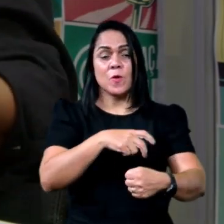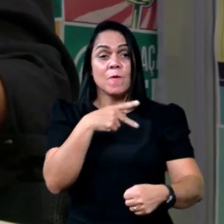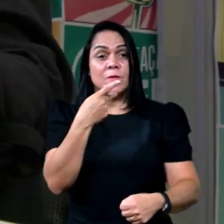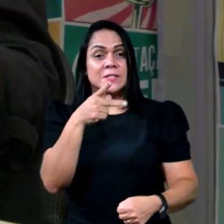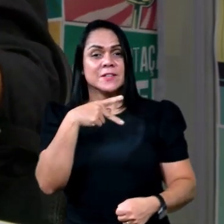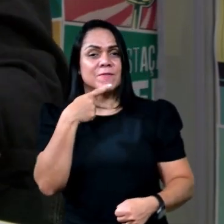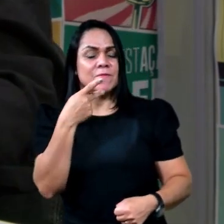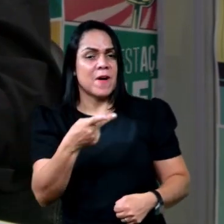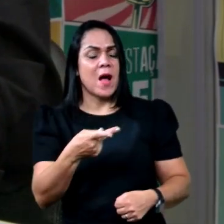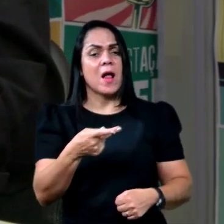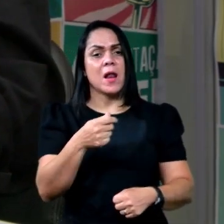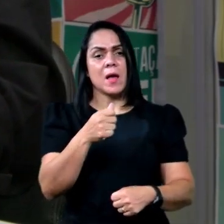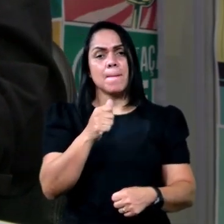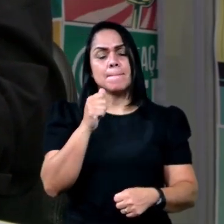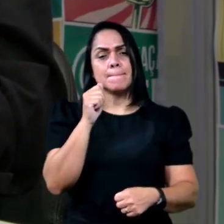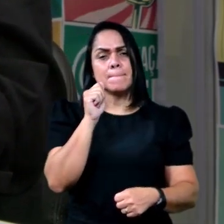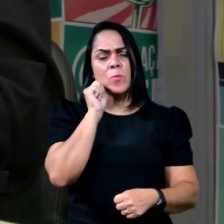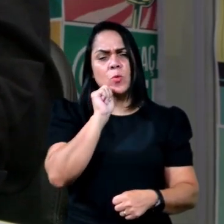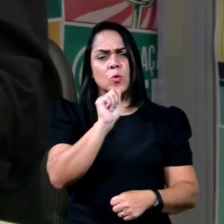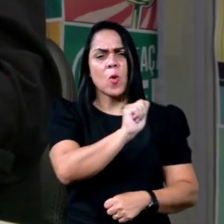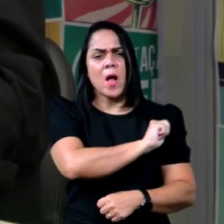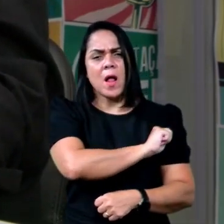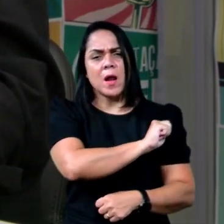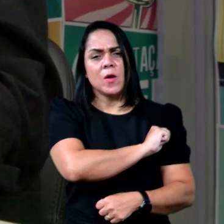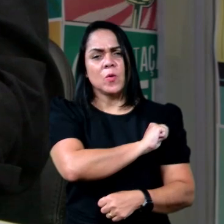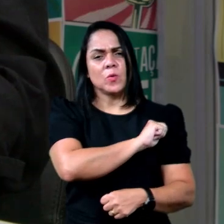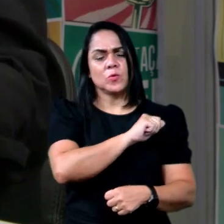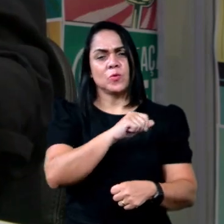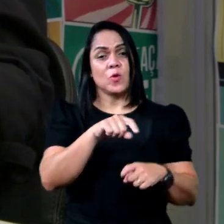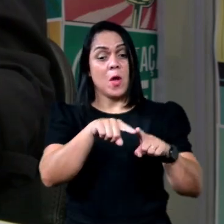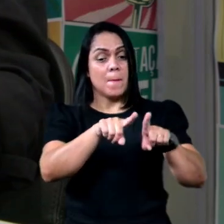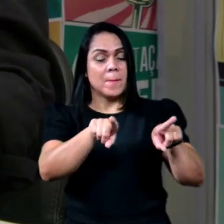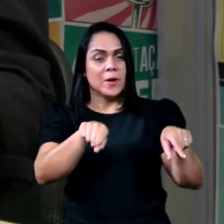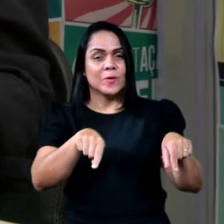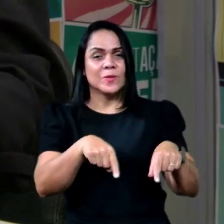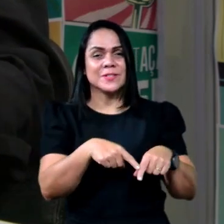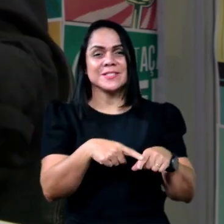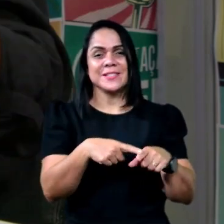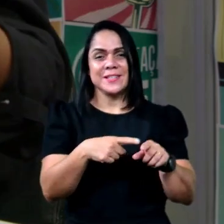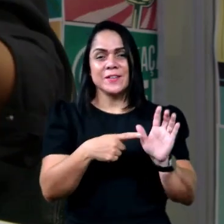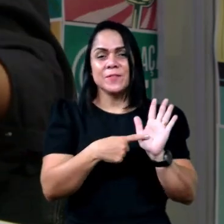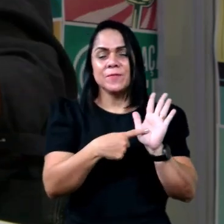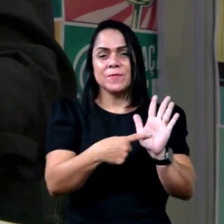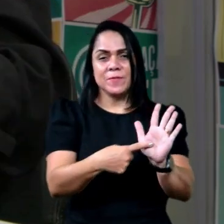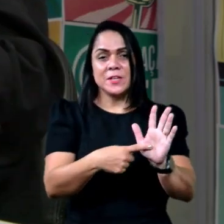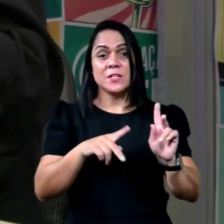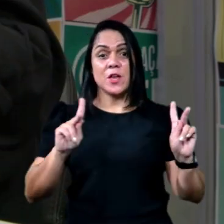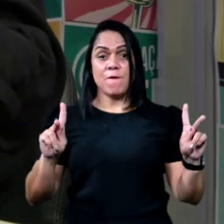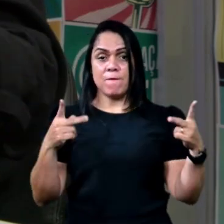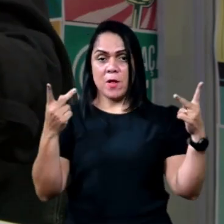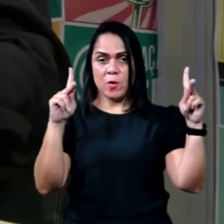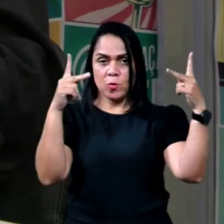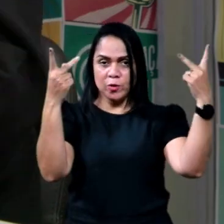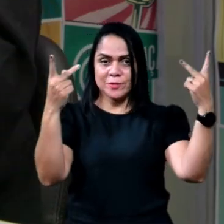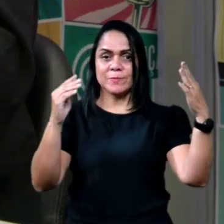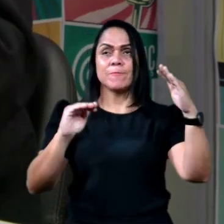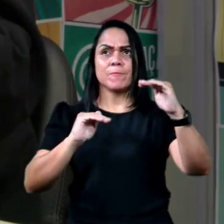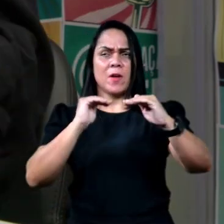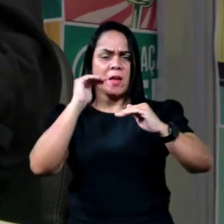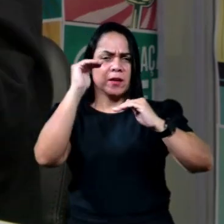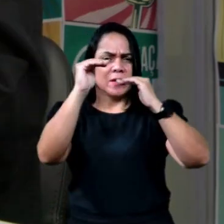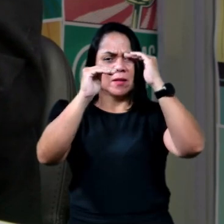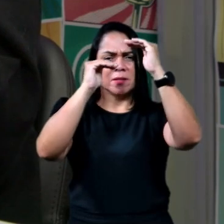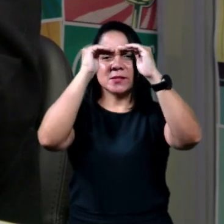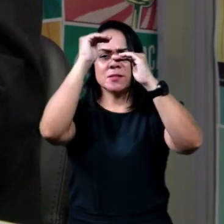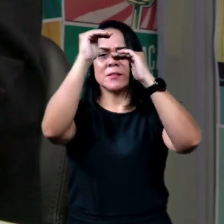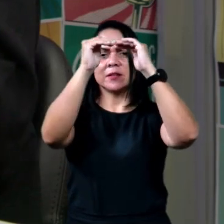espaço de poder e de transformação que é uma cozinha, visto e valorizado. Claro que ele vai crescer, claro que é uma política que vai ter